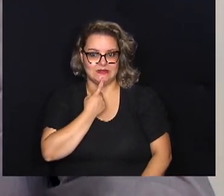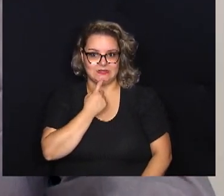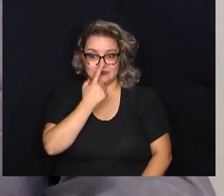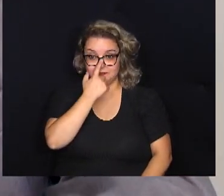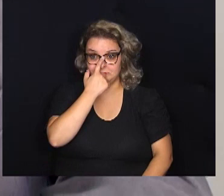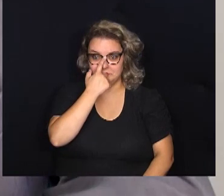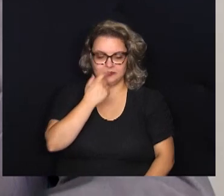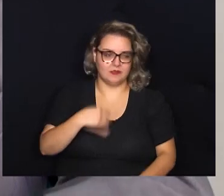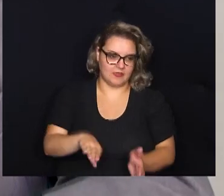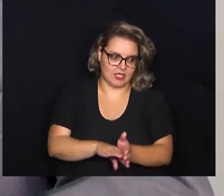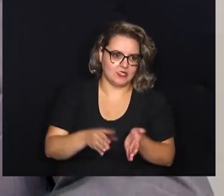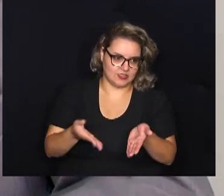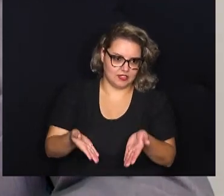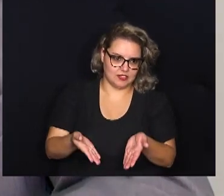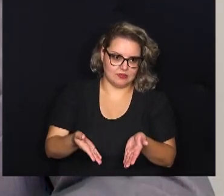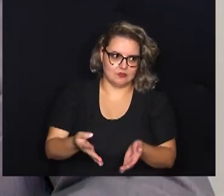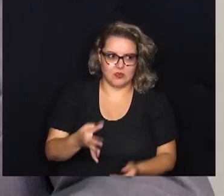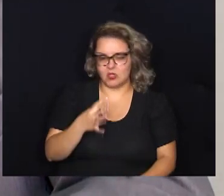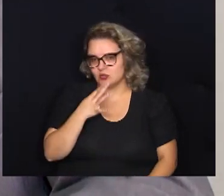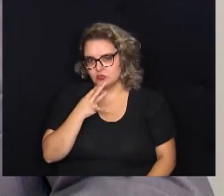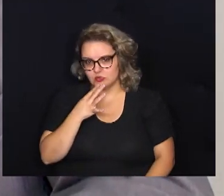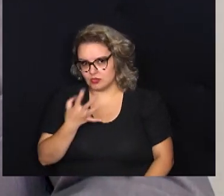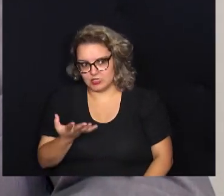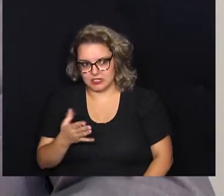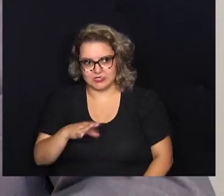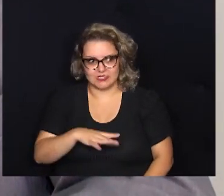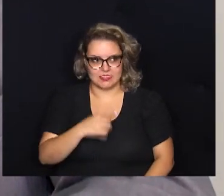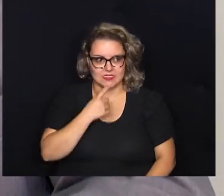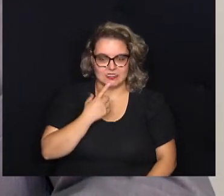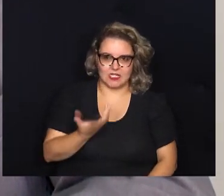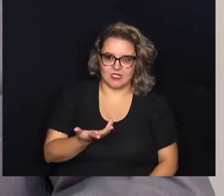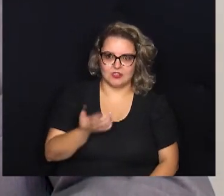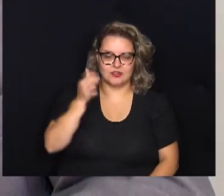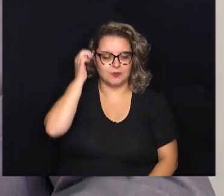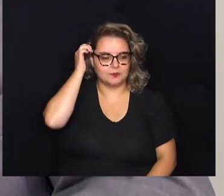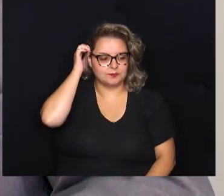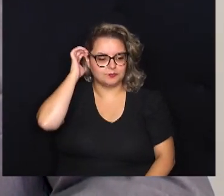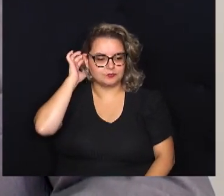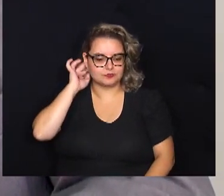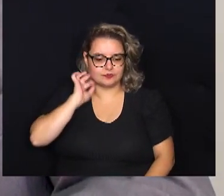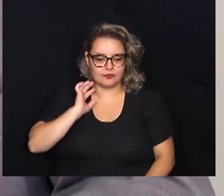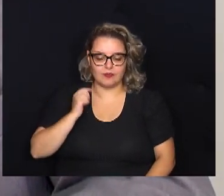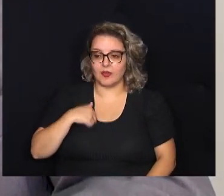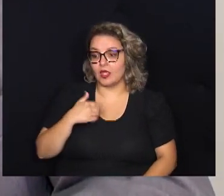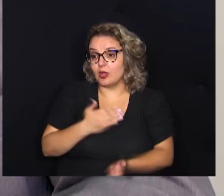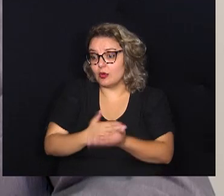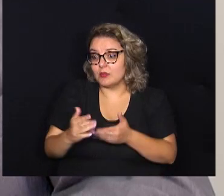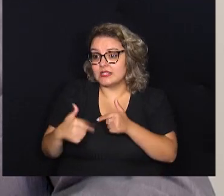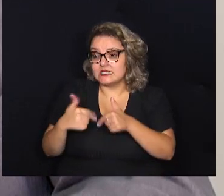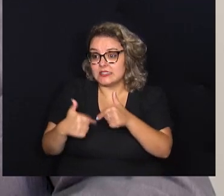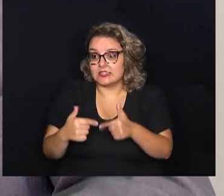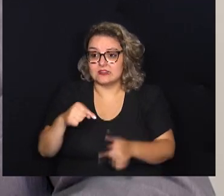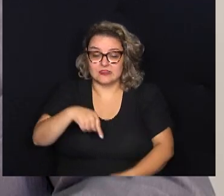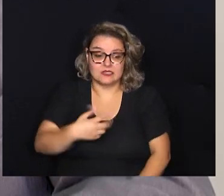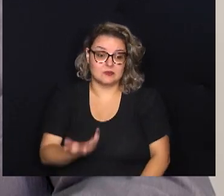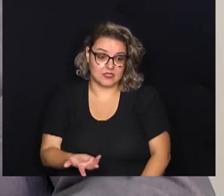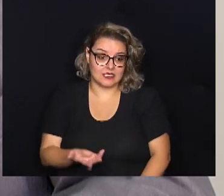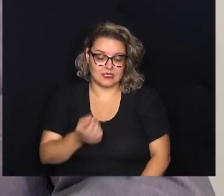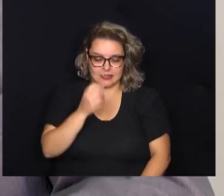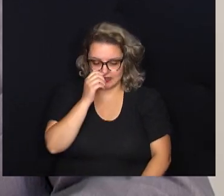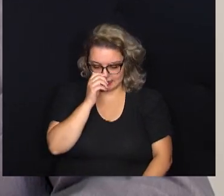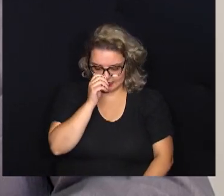chegando, não conhecia aqui a cidade de Campinas, e comecei a trabalhar aqui e eu